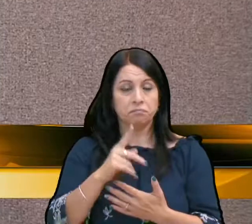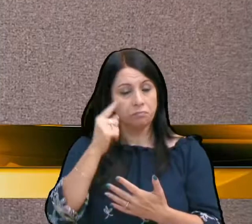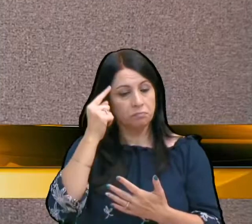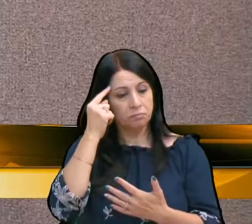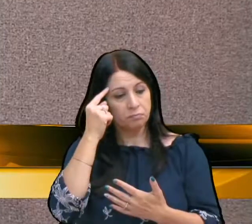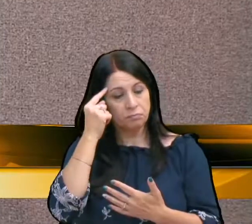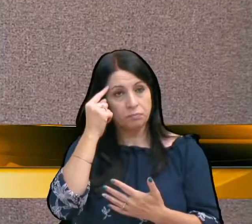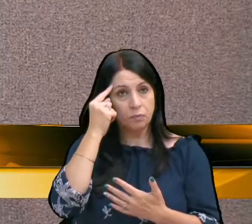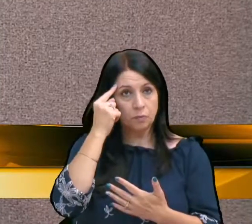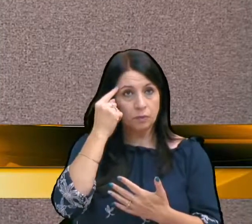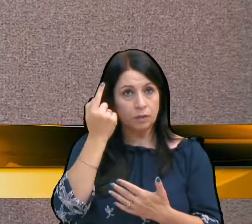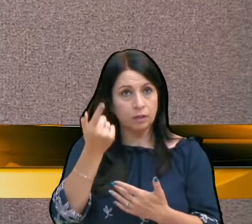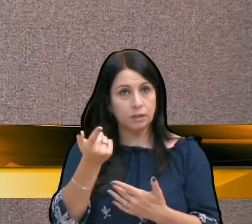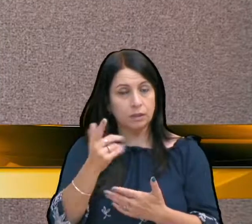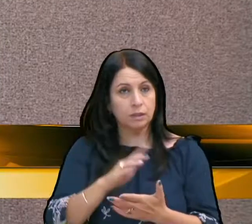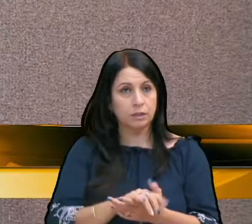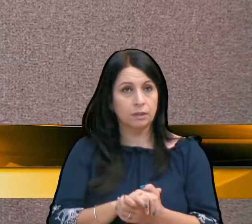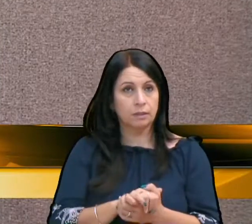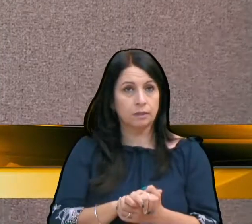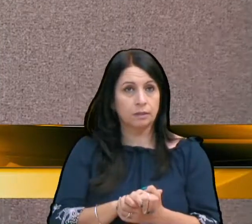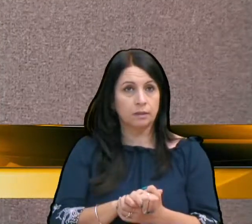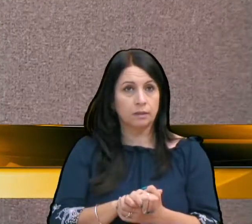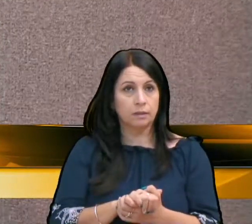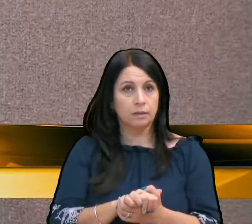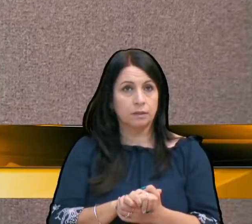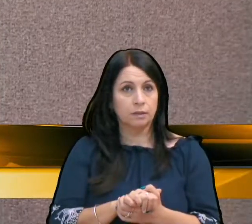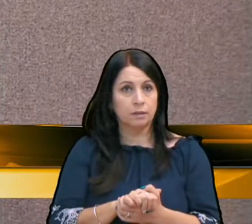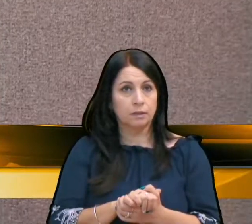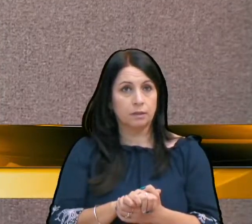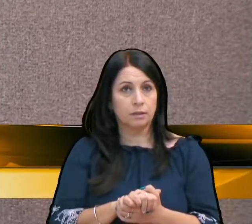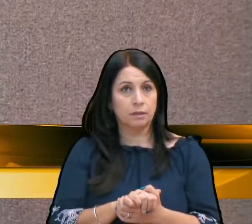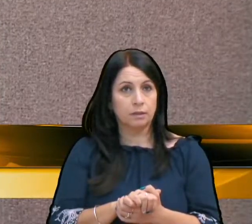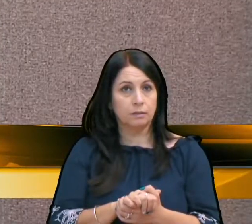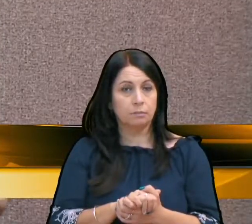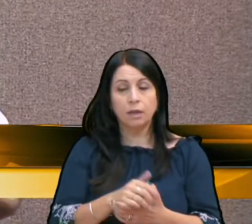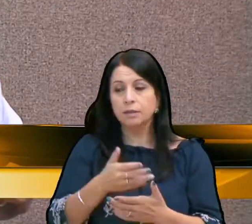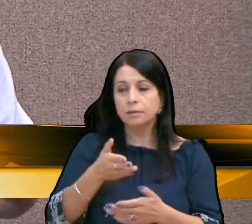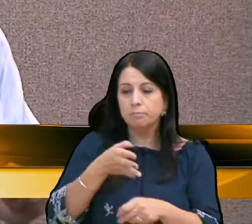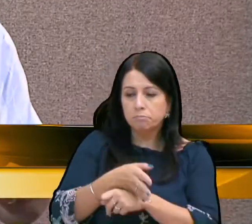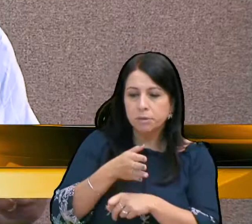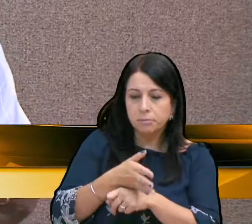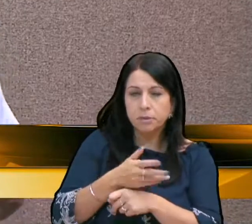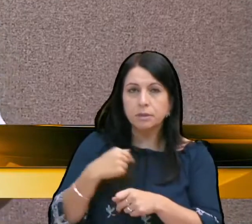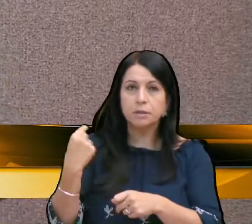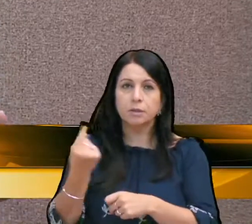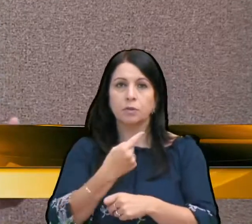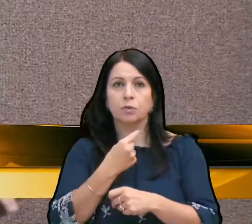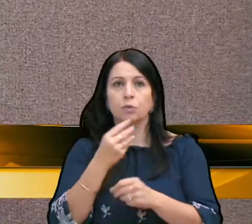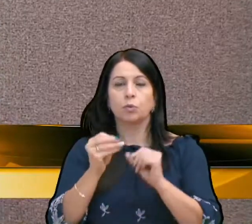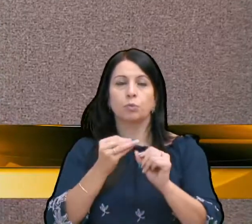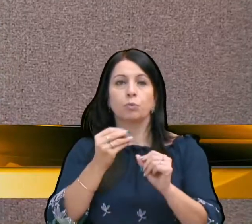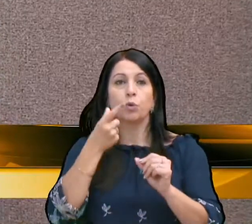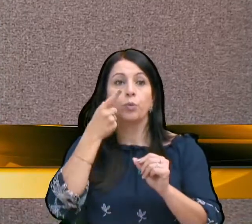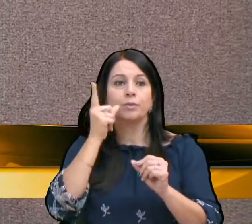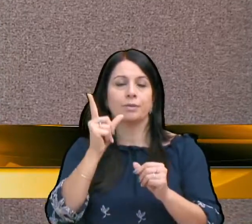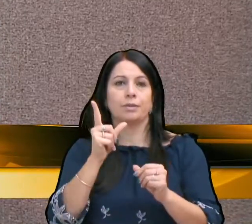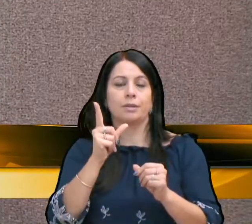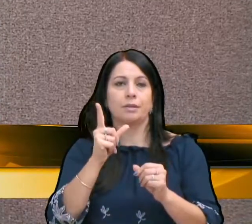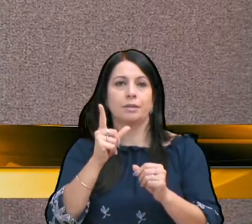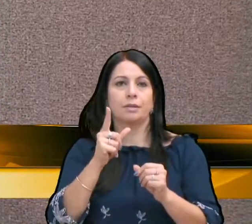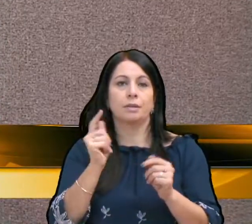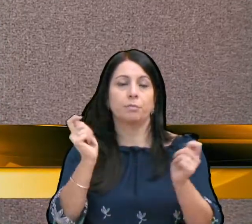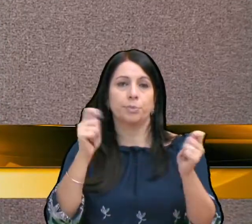mais interativa da condição de conseguir dar